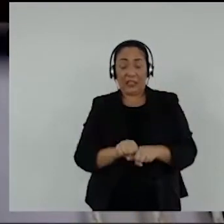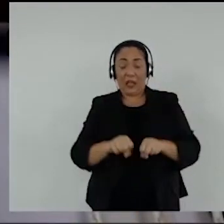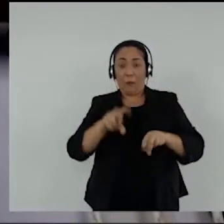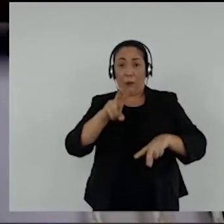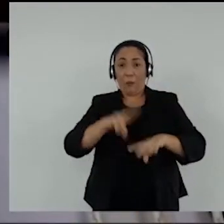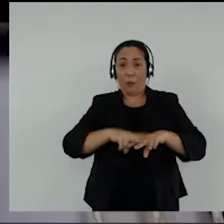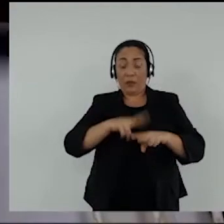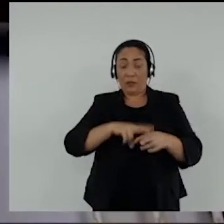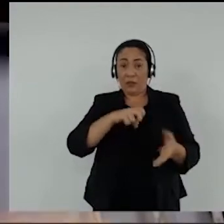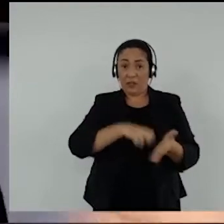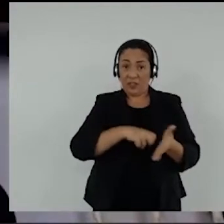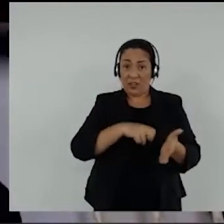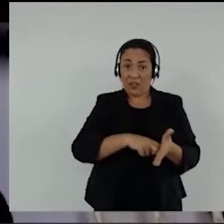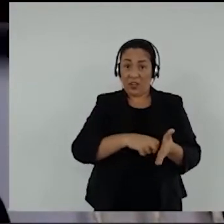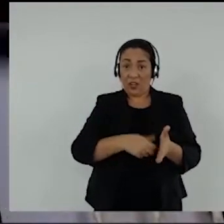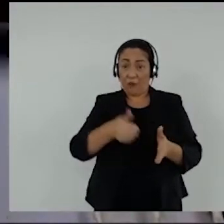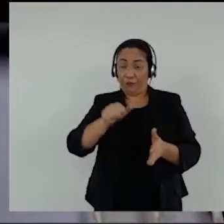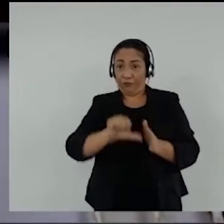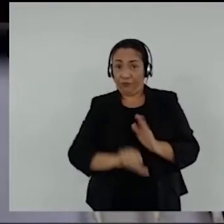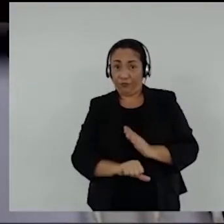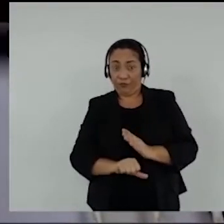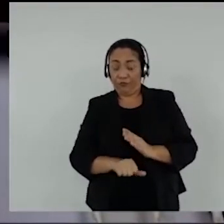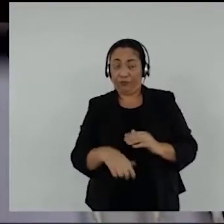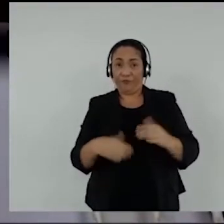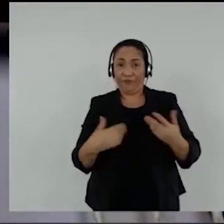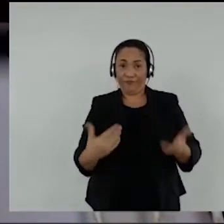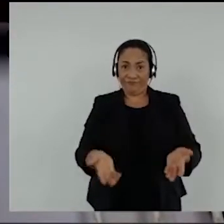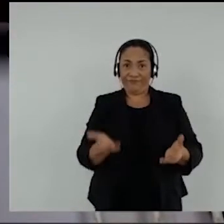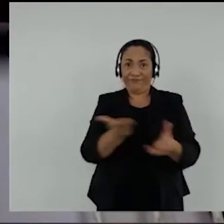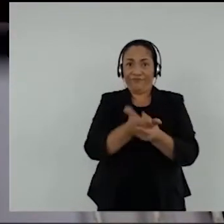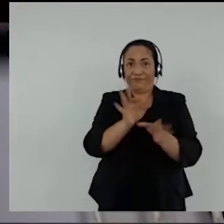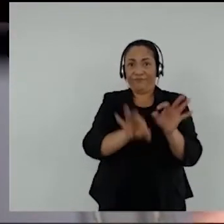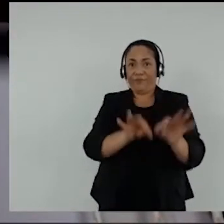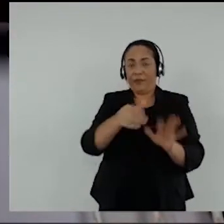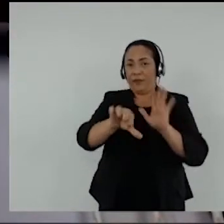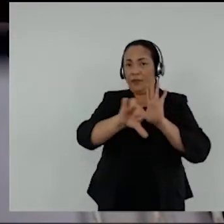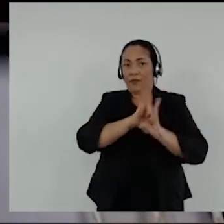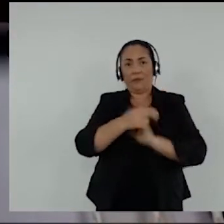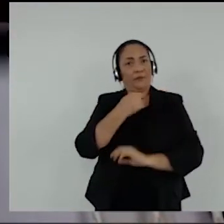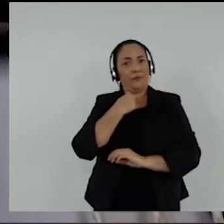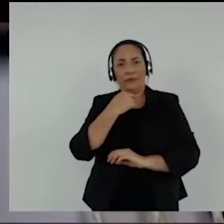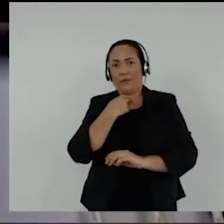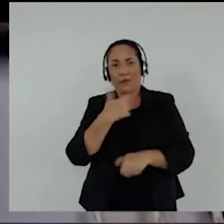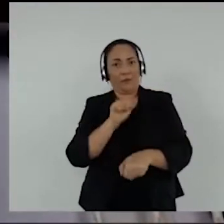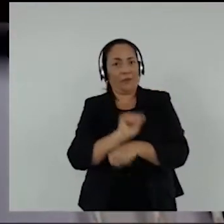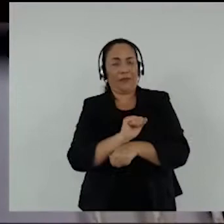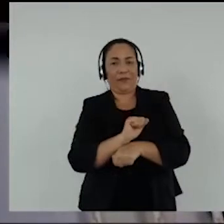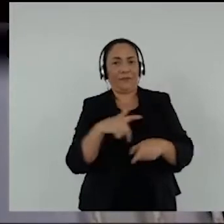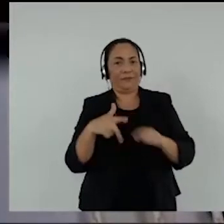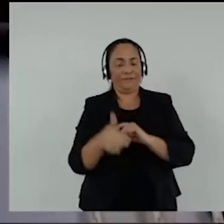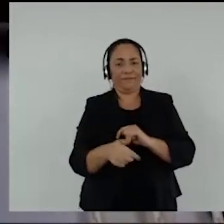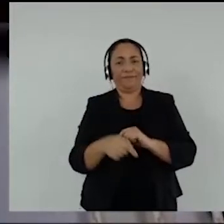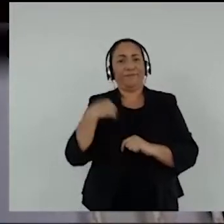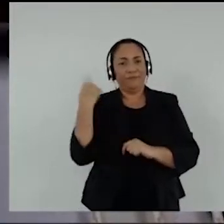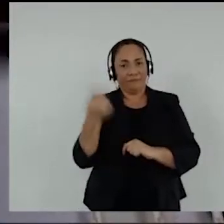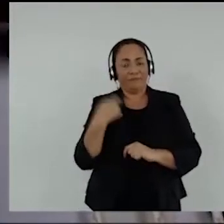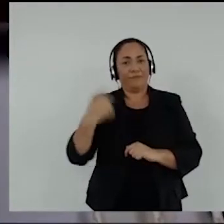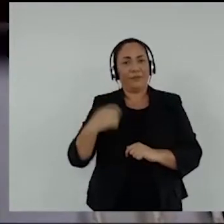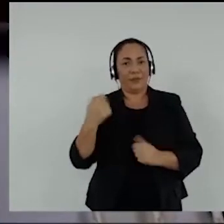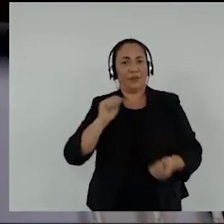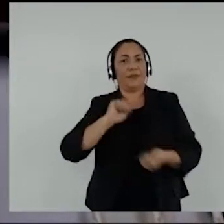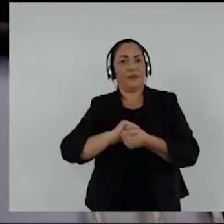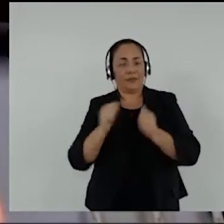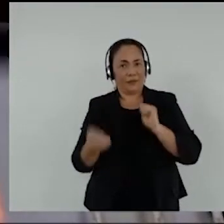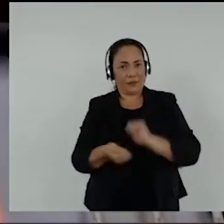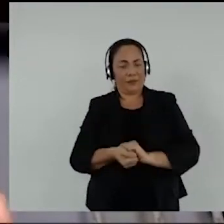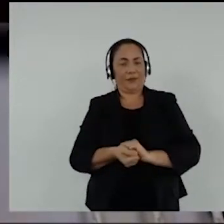isso que a criminal não pode parar, né, nós temos que nos adaptar, mas também parar não dá,